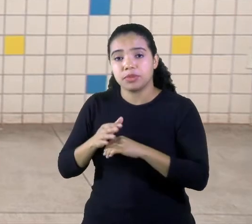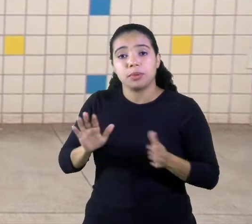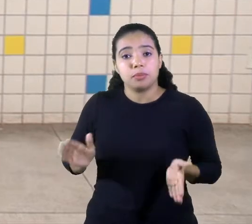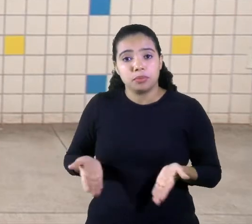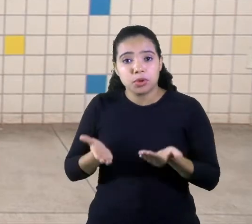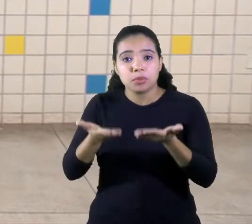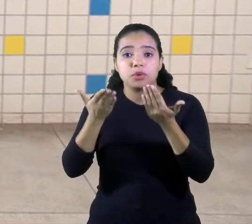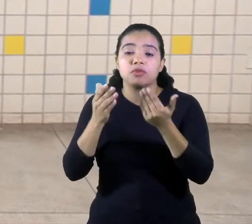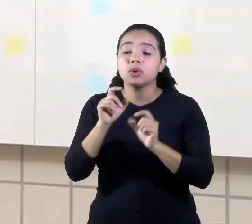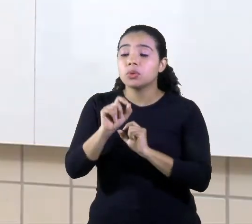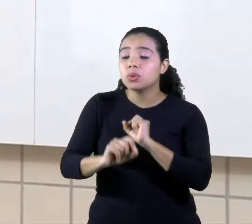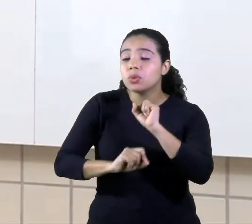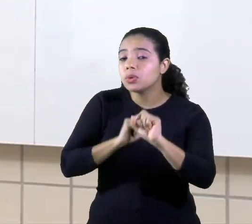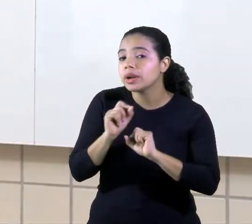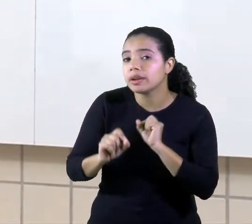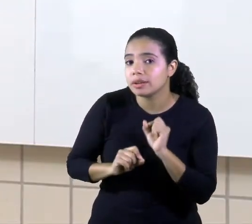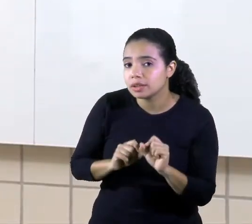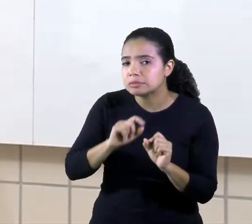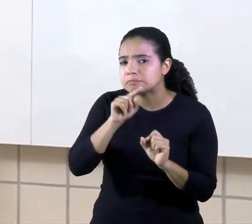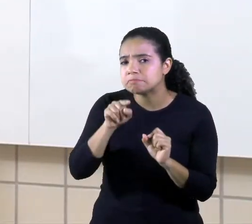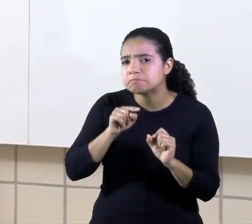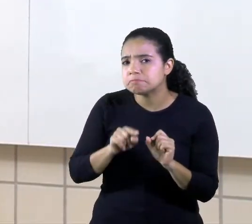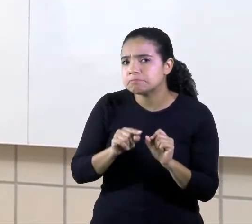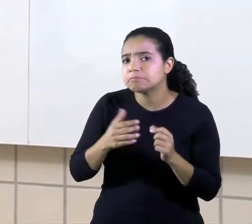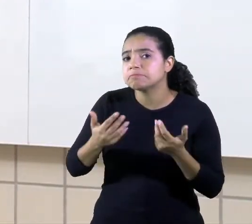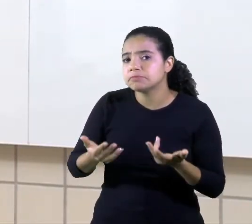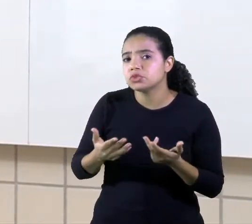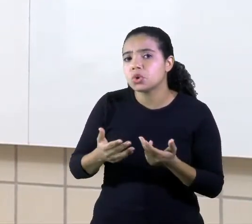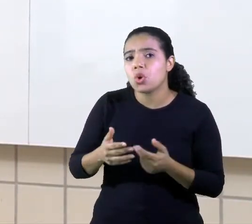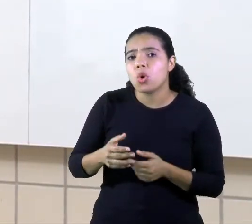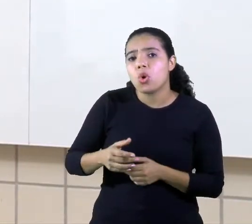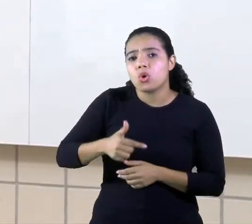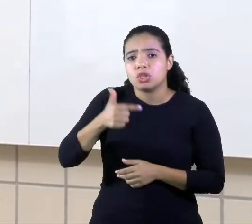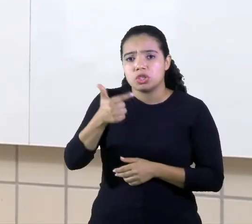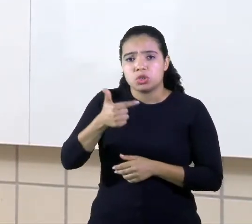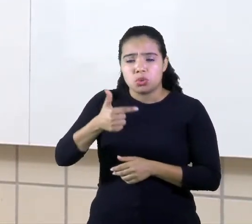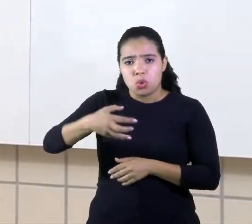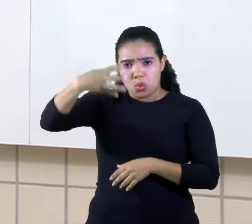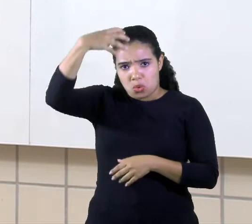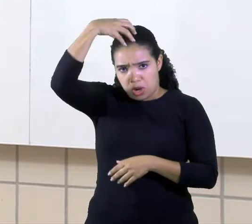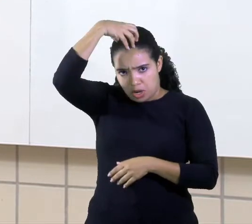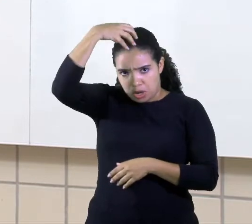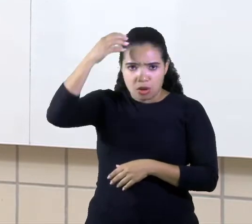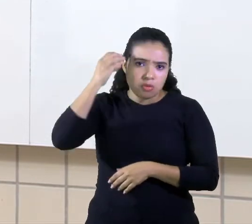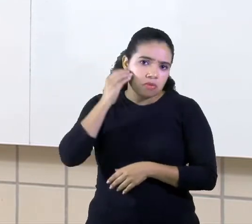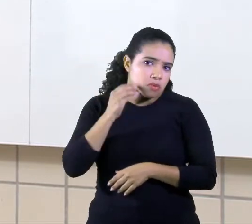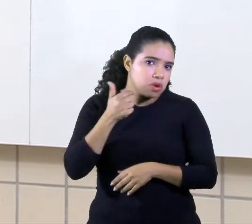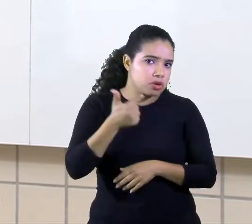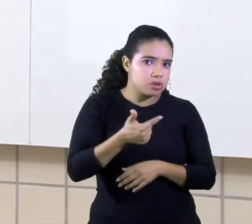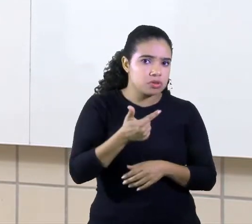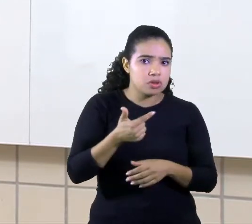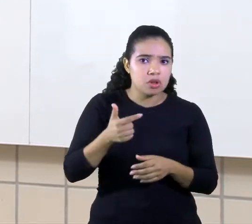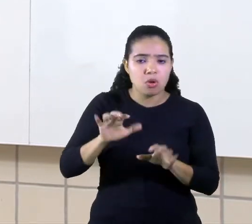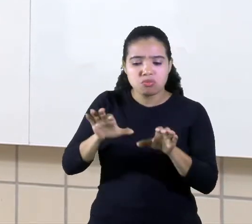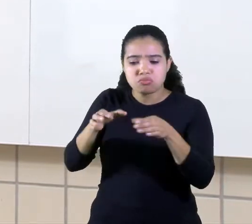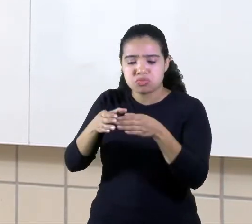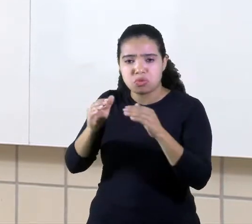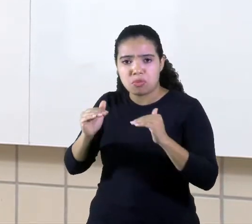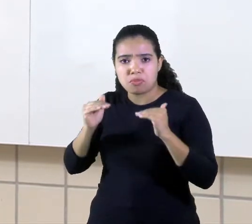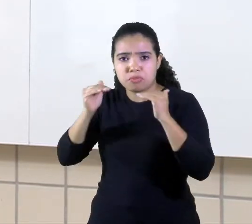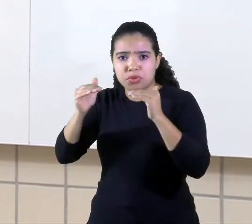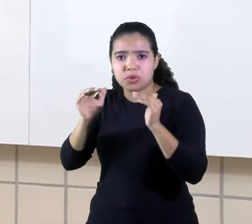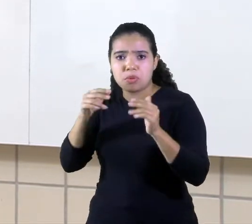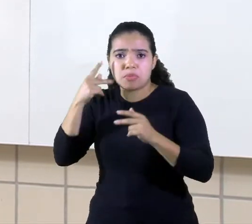promoveu o que, pessoal? O que o governo do segundo reinado de Dom Pedro II e os políticos daquela época promoveram? Que